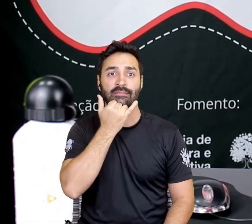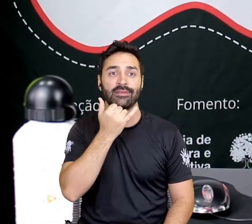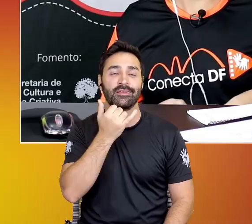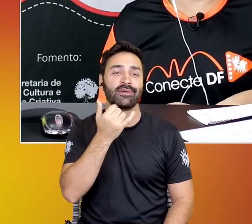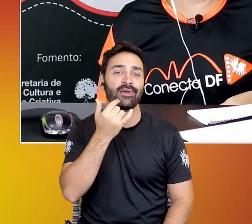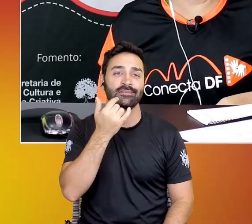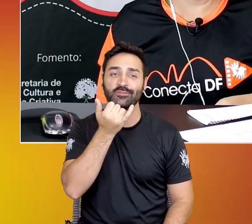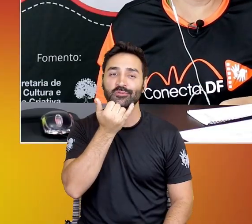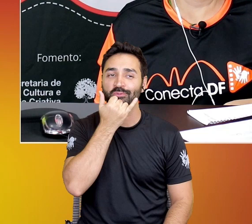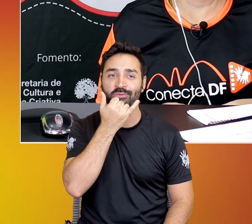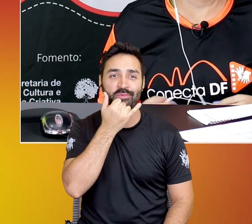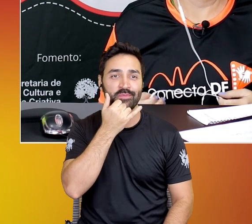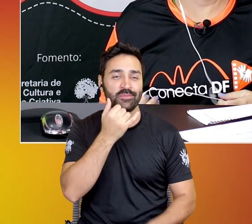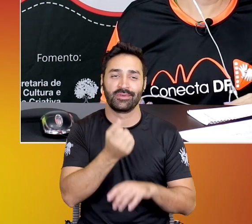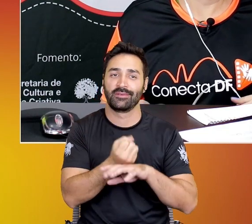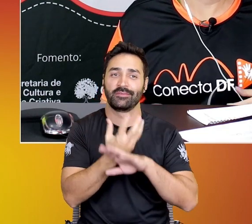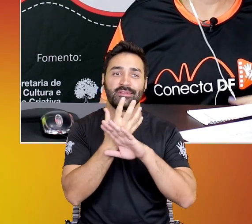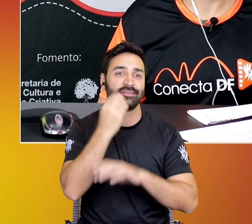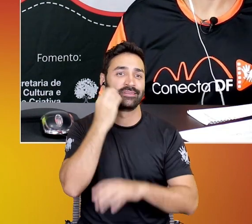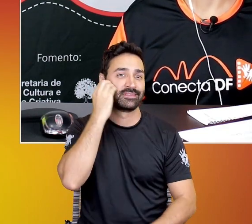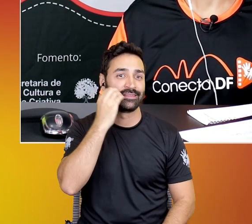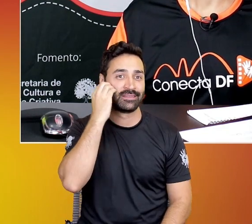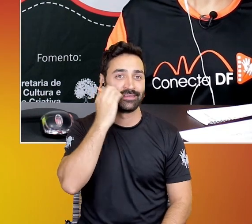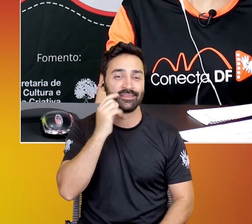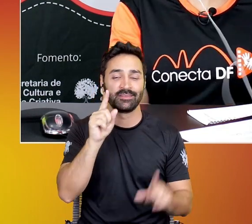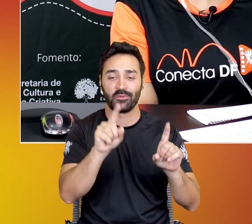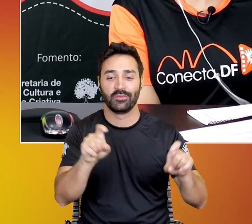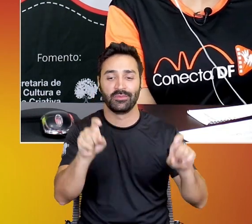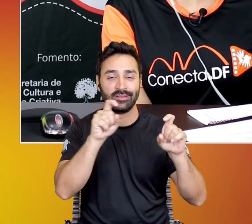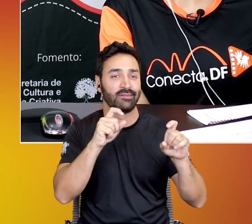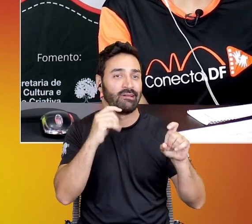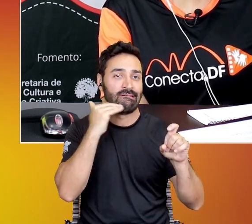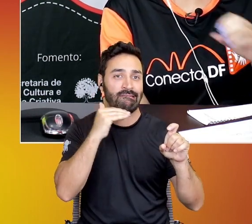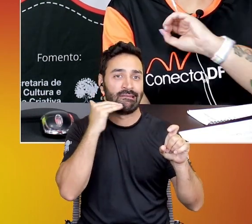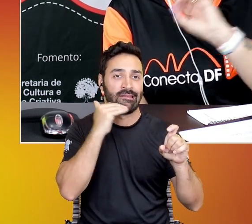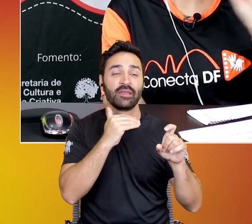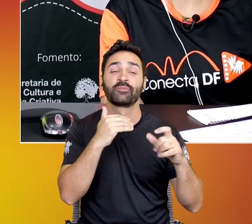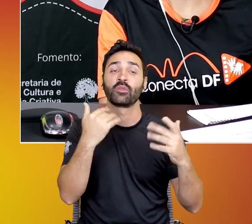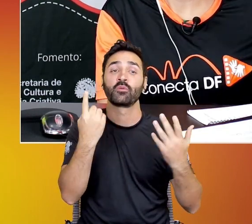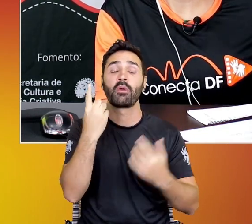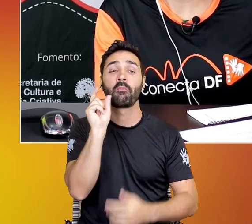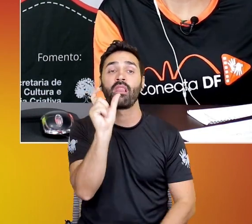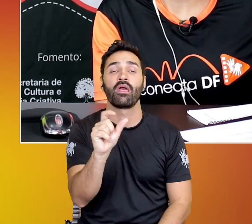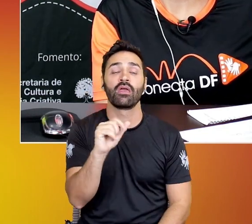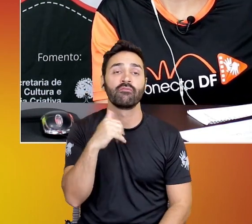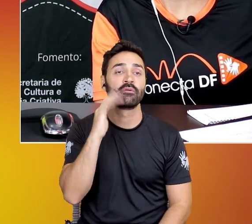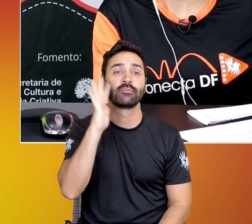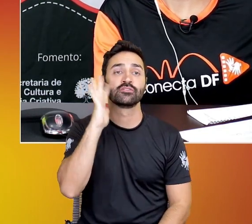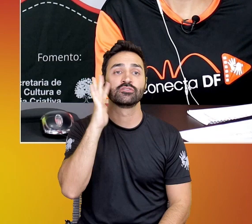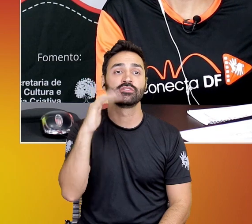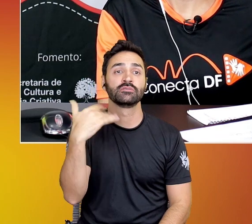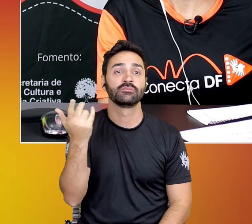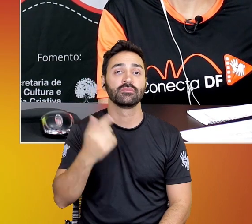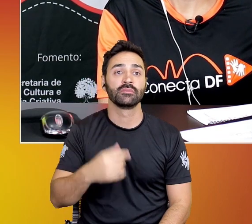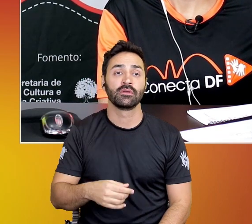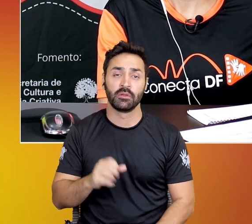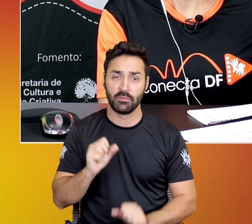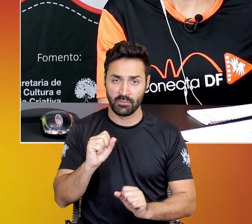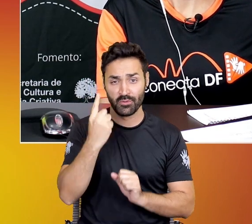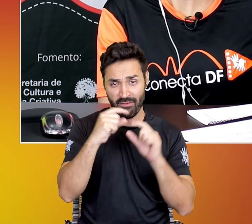celular e o meu computador que tem o meu nome. Então vamos lá, Leonardo, uma palavra. Pode ser uma